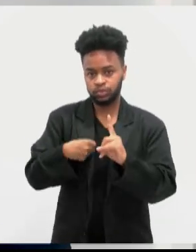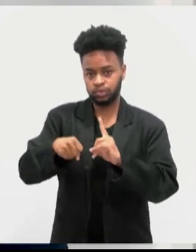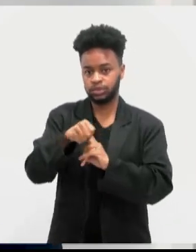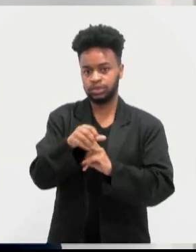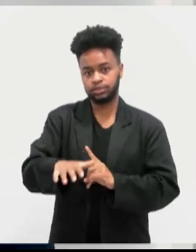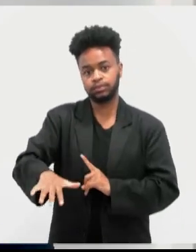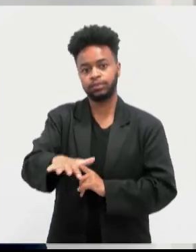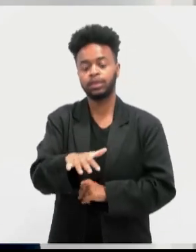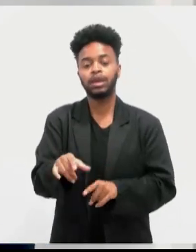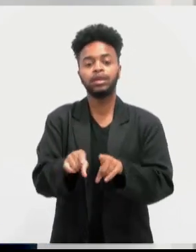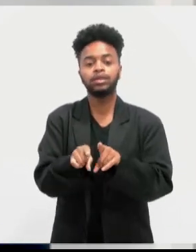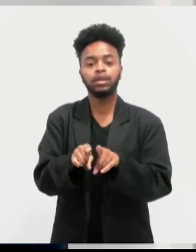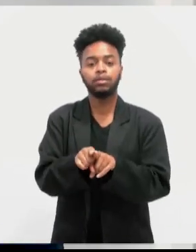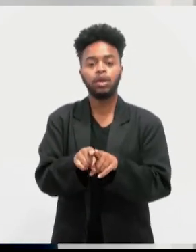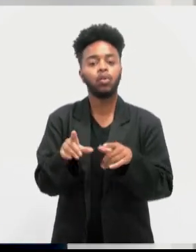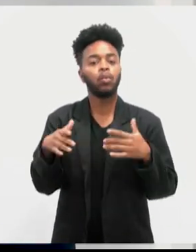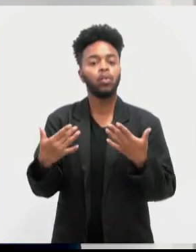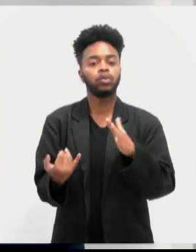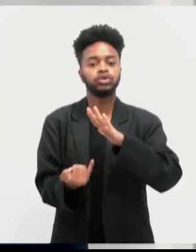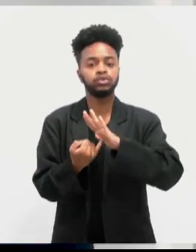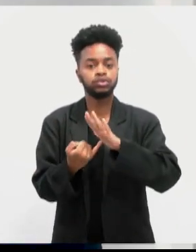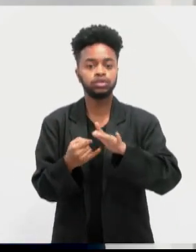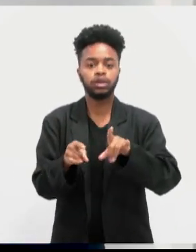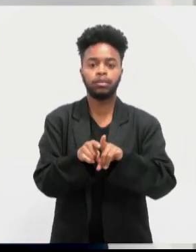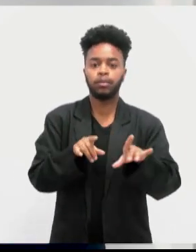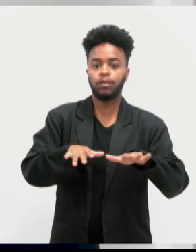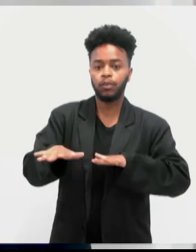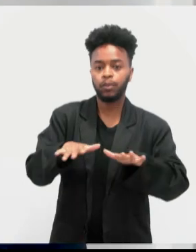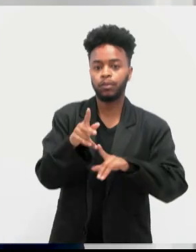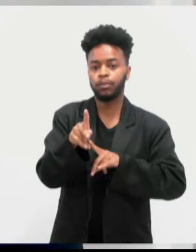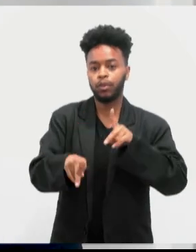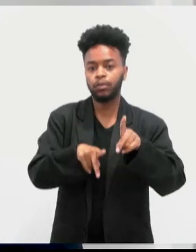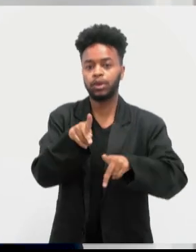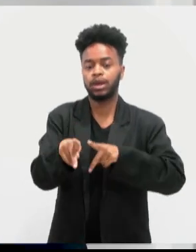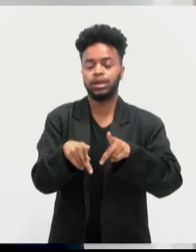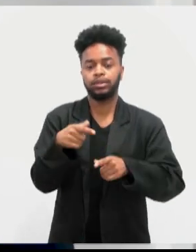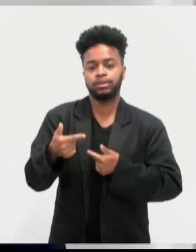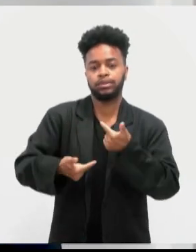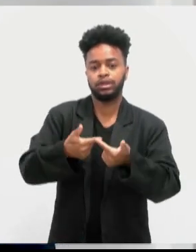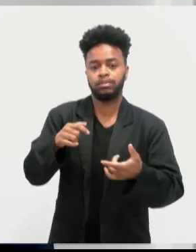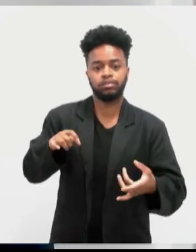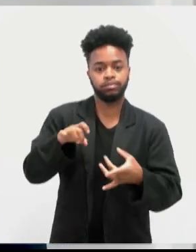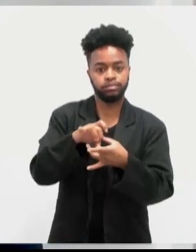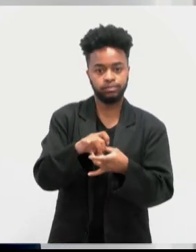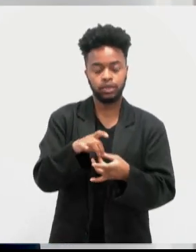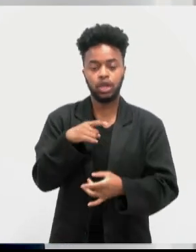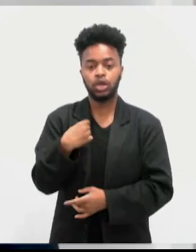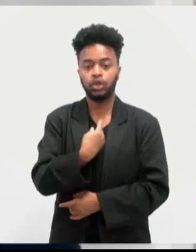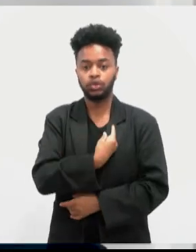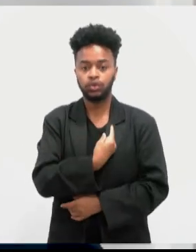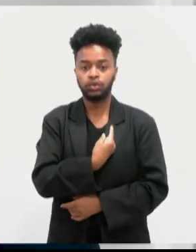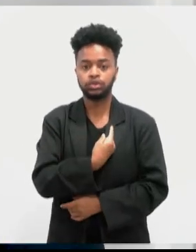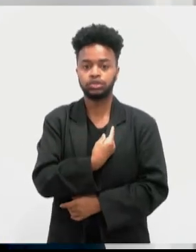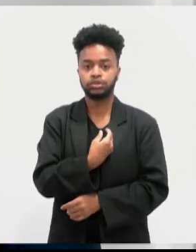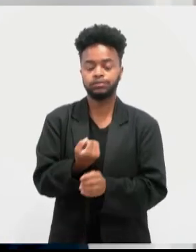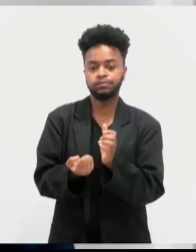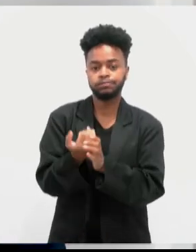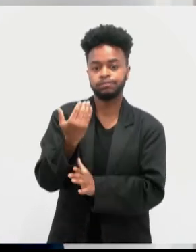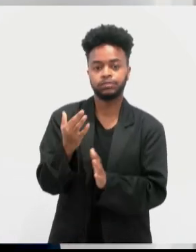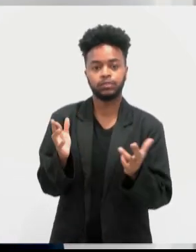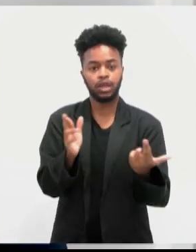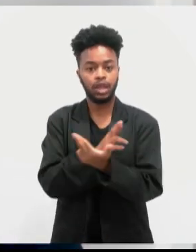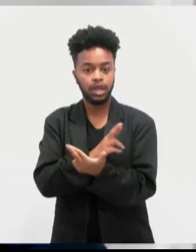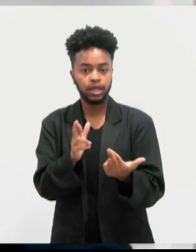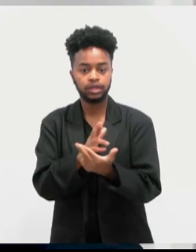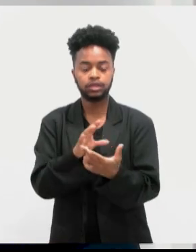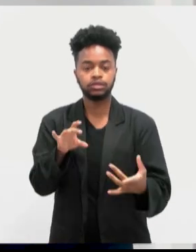e também de instituições e movimentos populares com trabalho reconhecido. Nós vamos fazer uma relação de